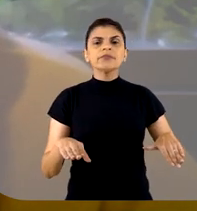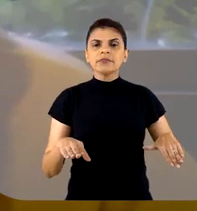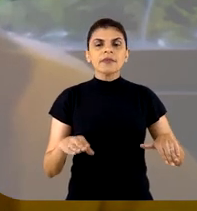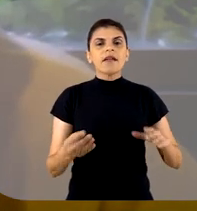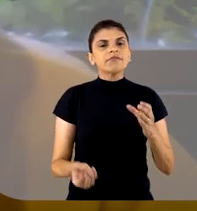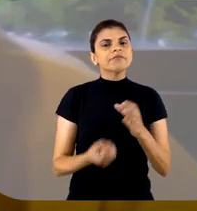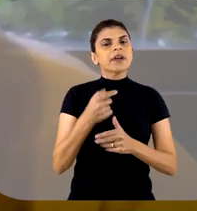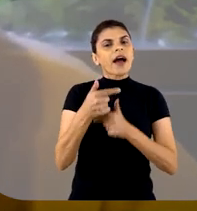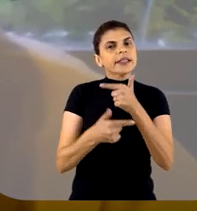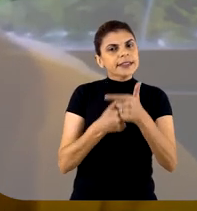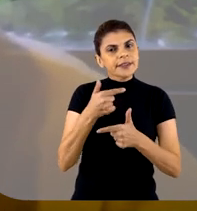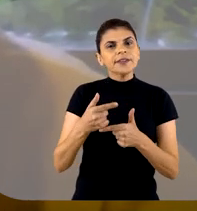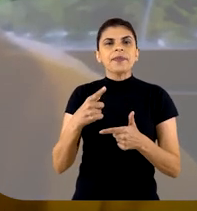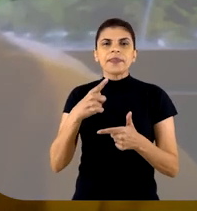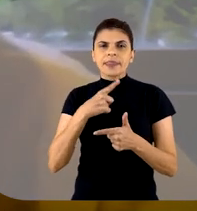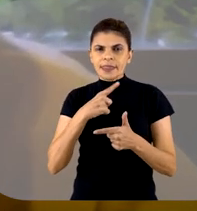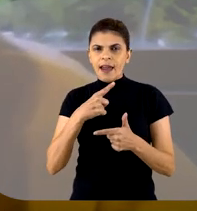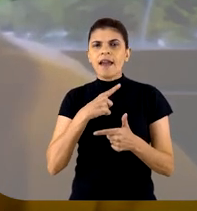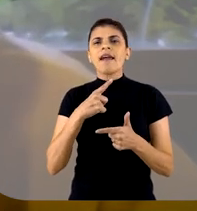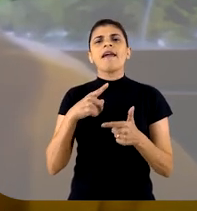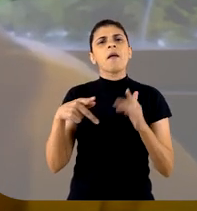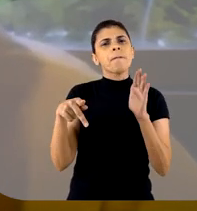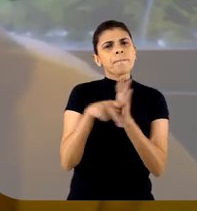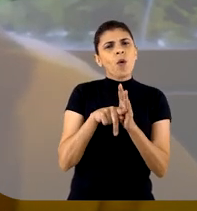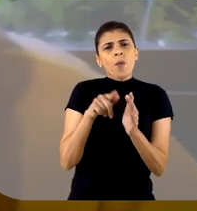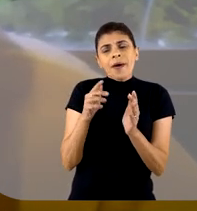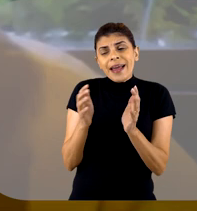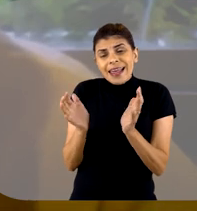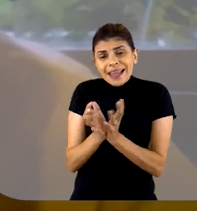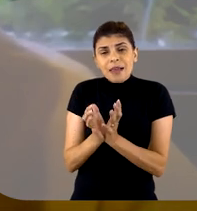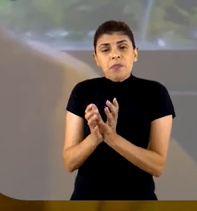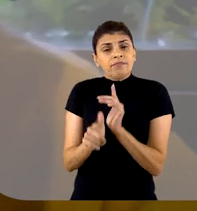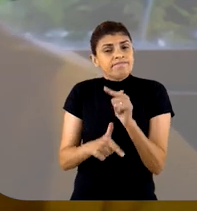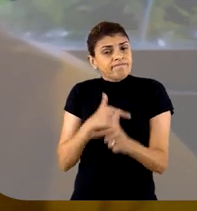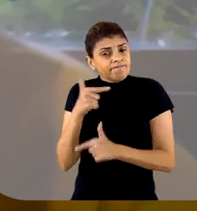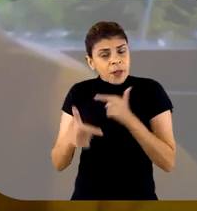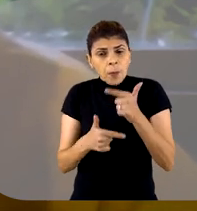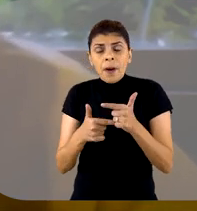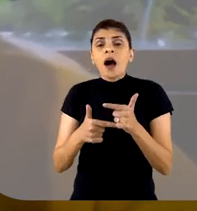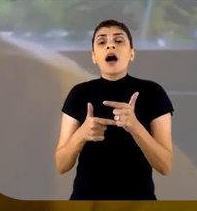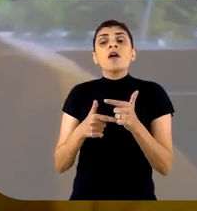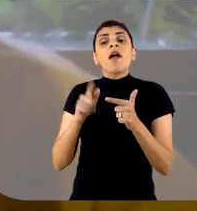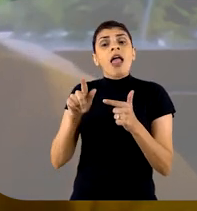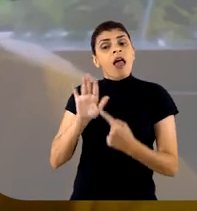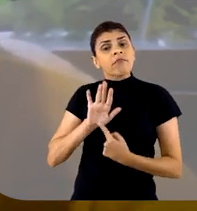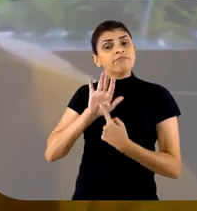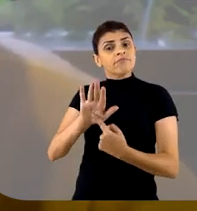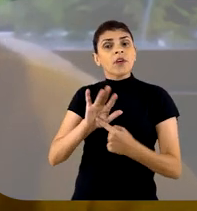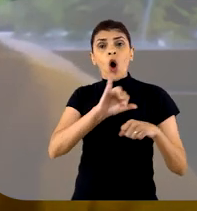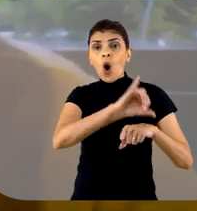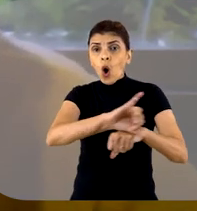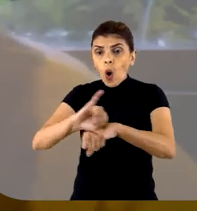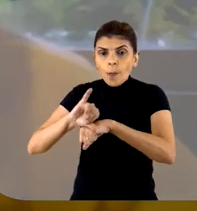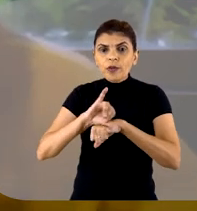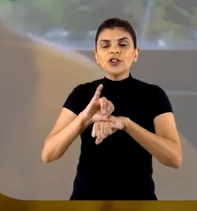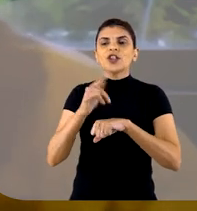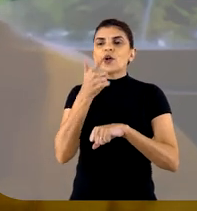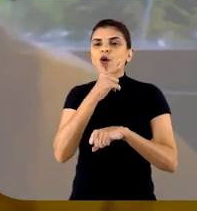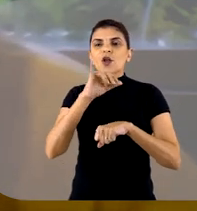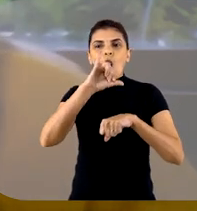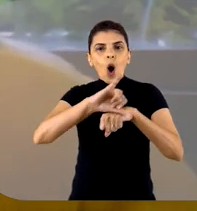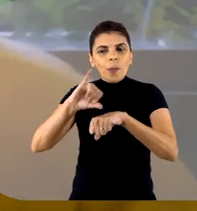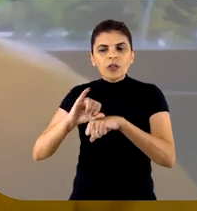elas são atividades bem livres. Na verdade, o trabalho maior da equipe é criar ou trazer objetos que